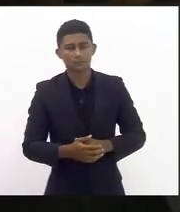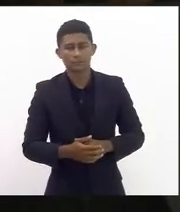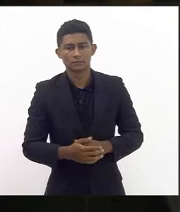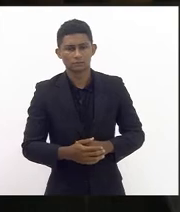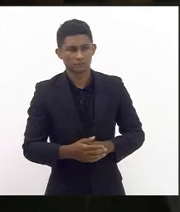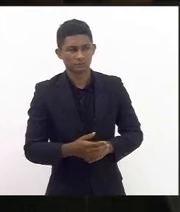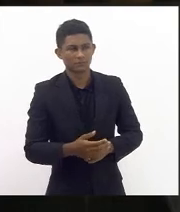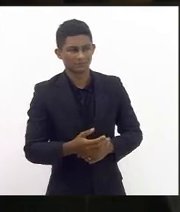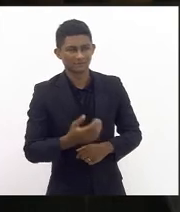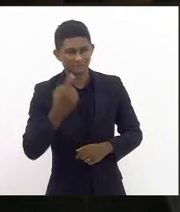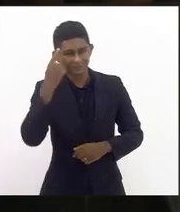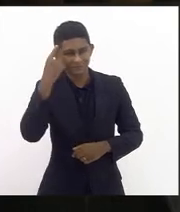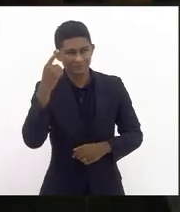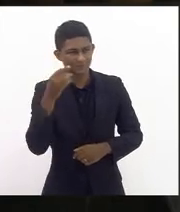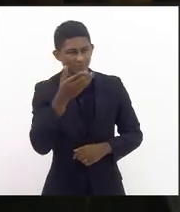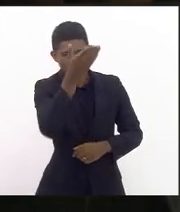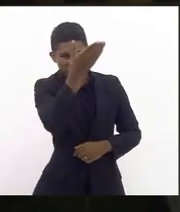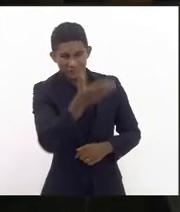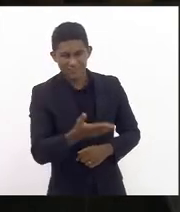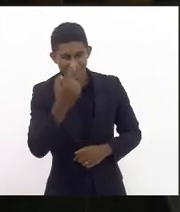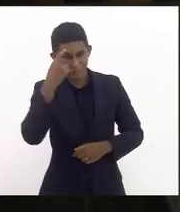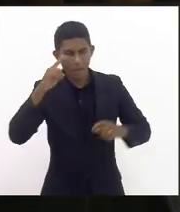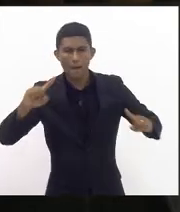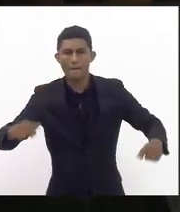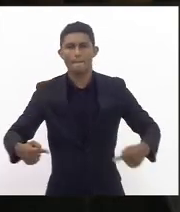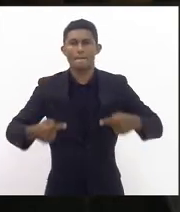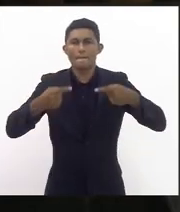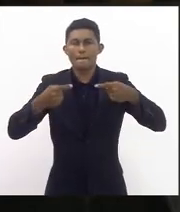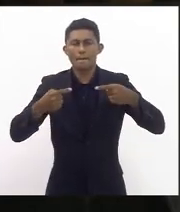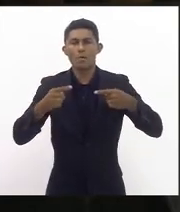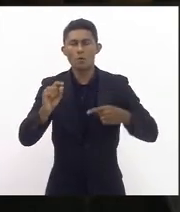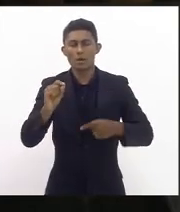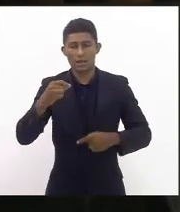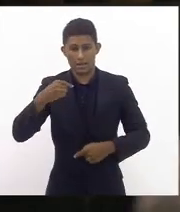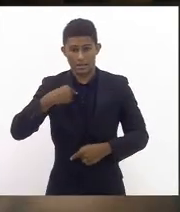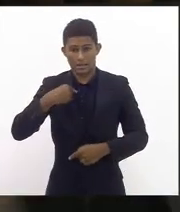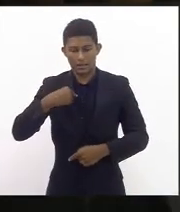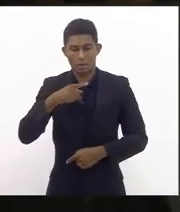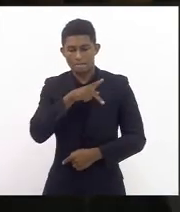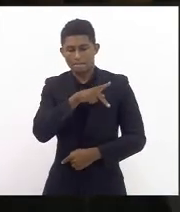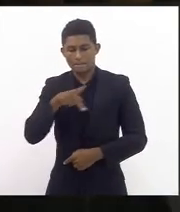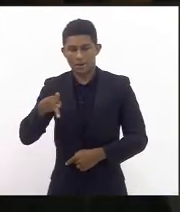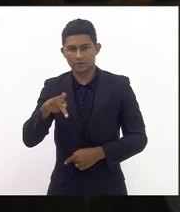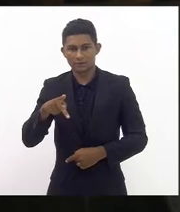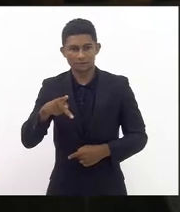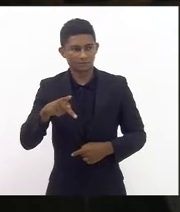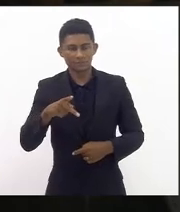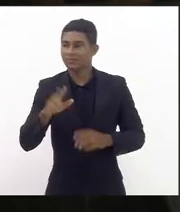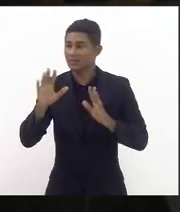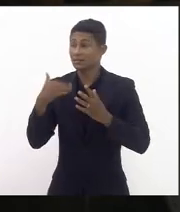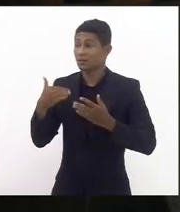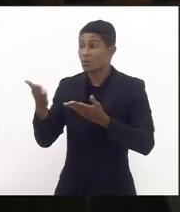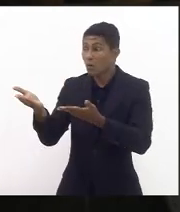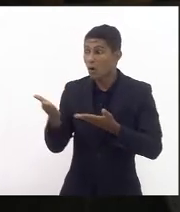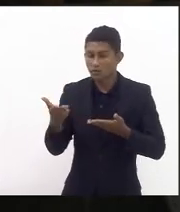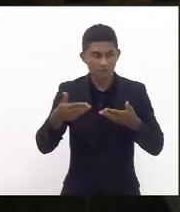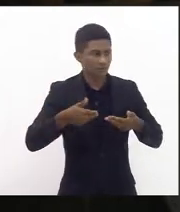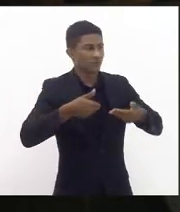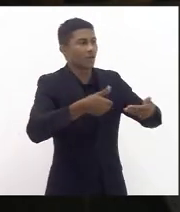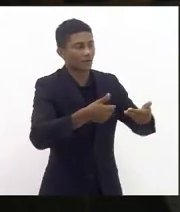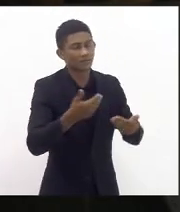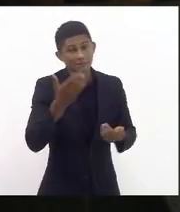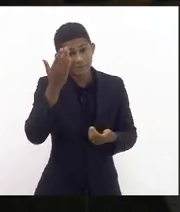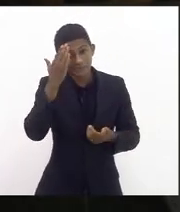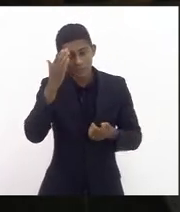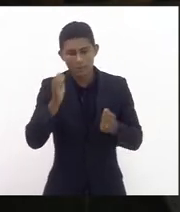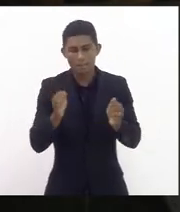Excelência me fez um desafio de presidir essa CPI em período eleitoral, que